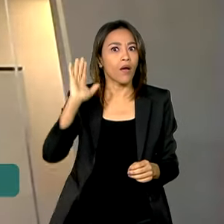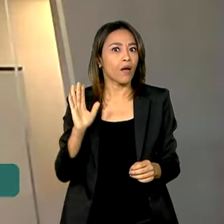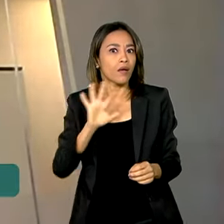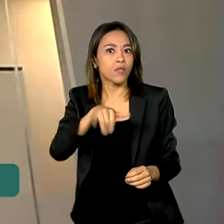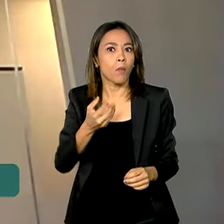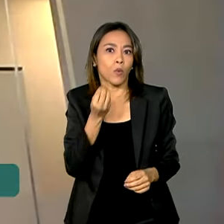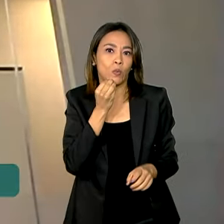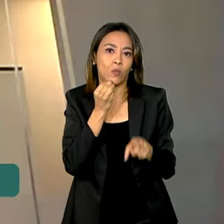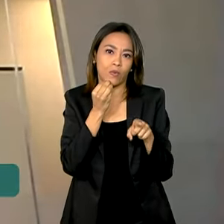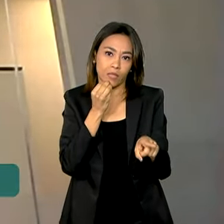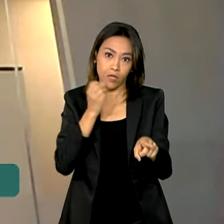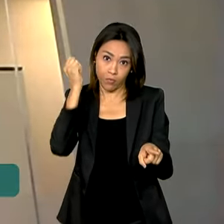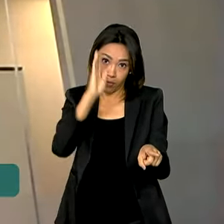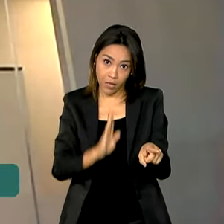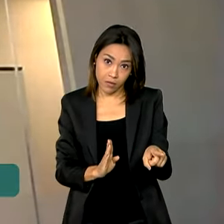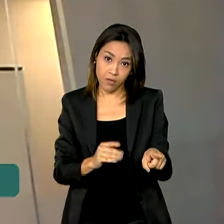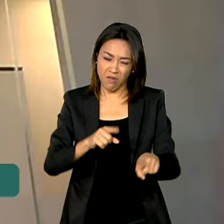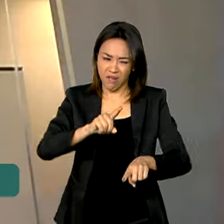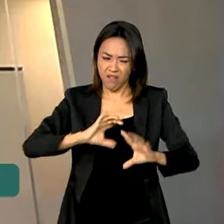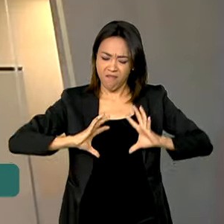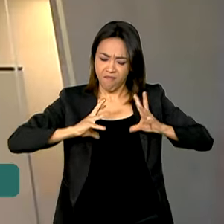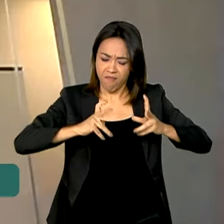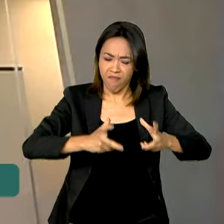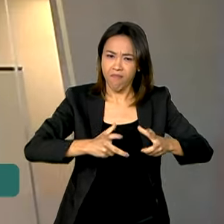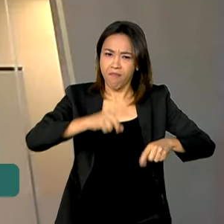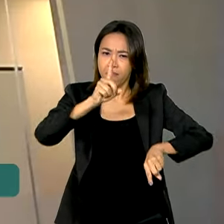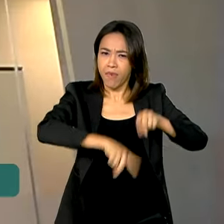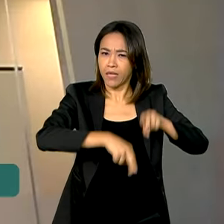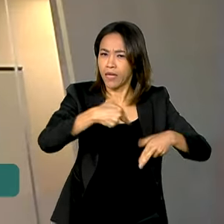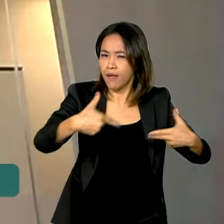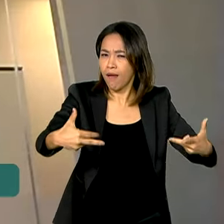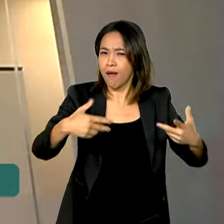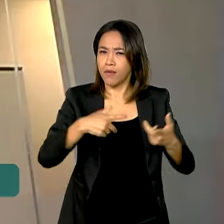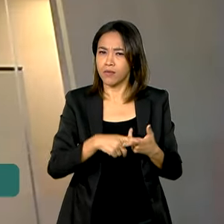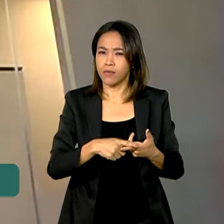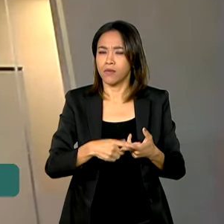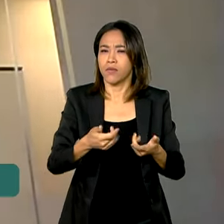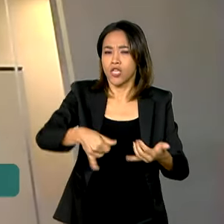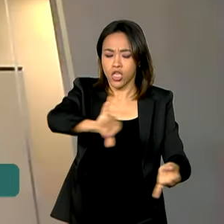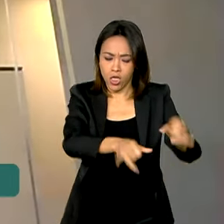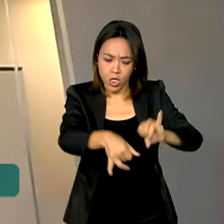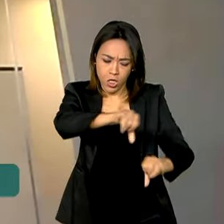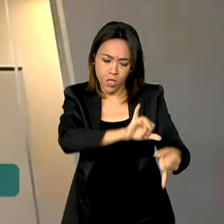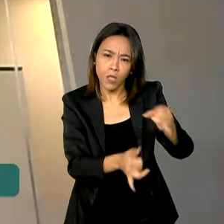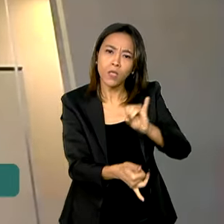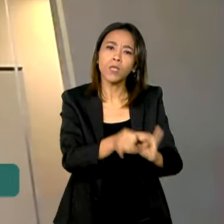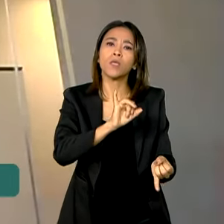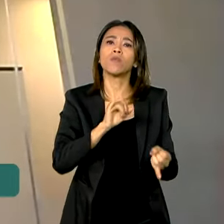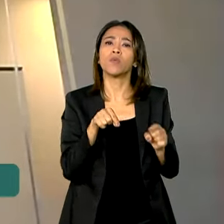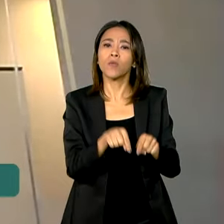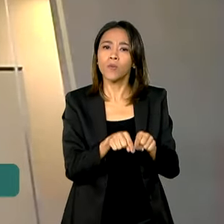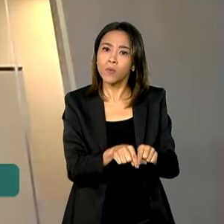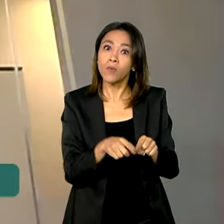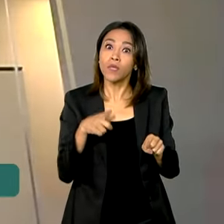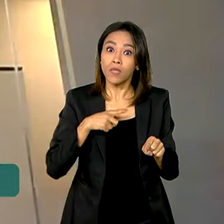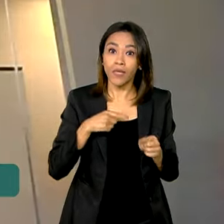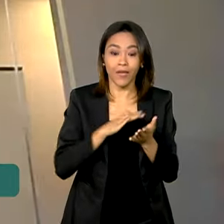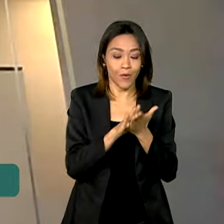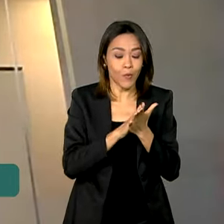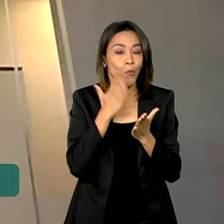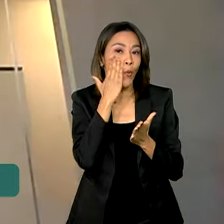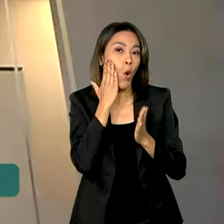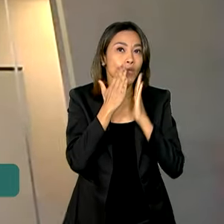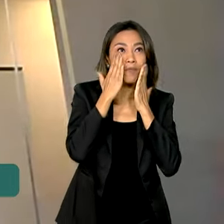oportunidades, máquinas e equipamentos de transporte, produtos químicos, e aí dentro de produtos químicos entram também cosméticos,